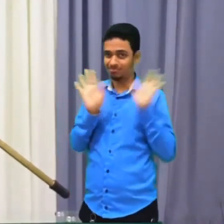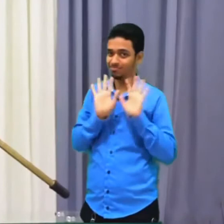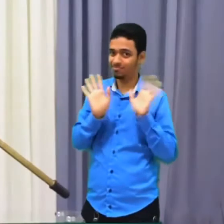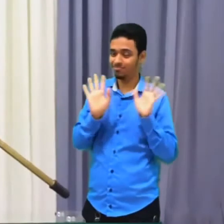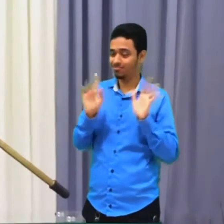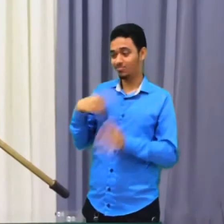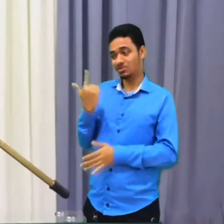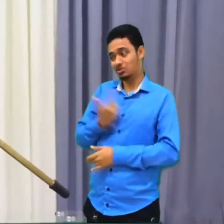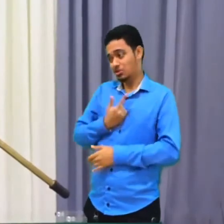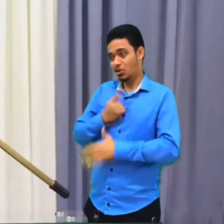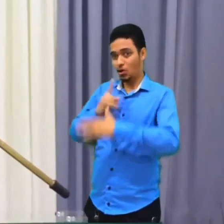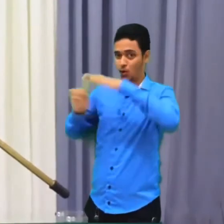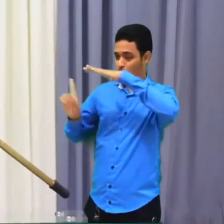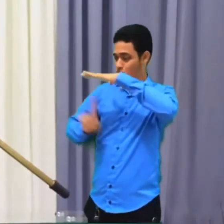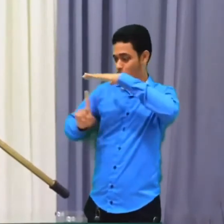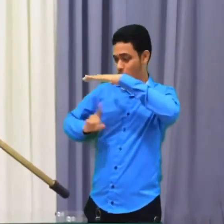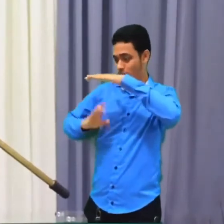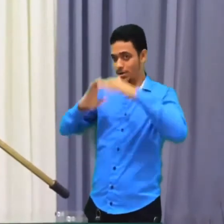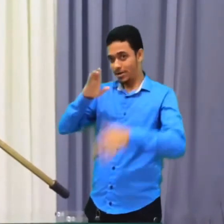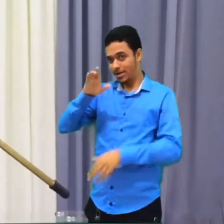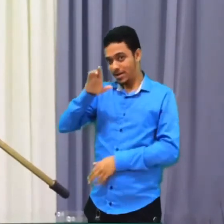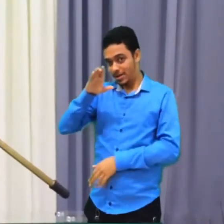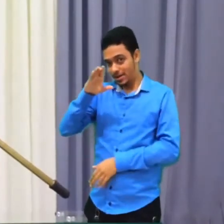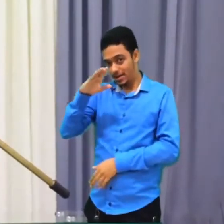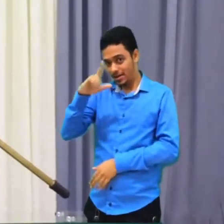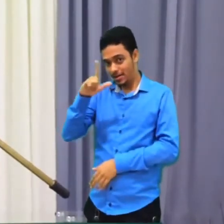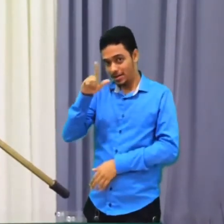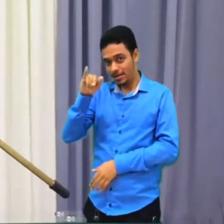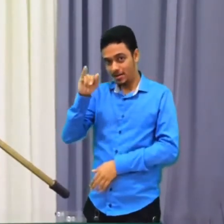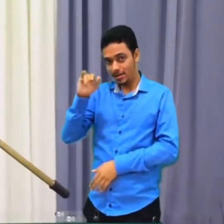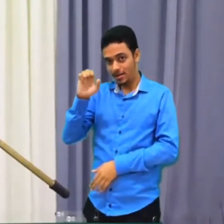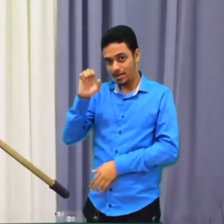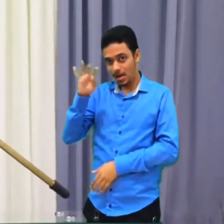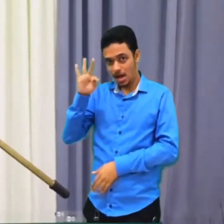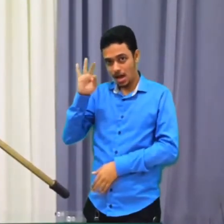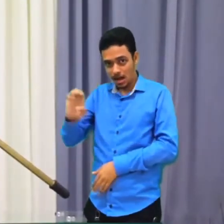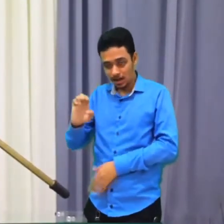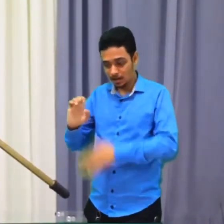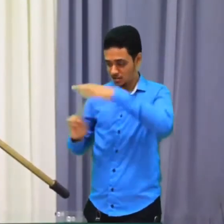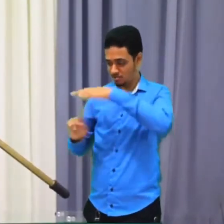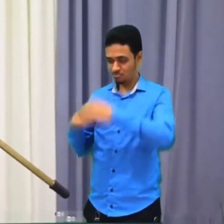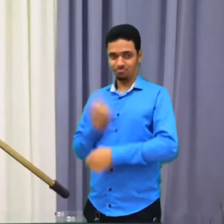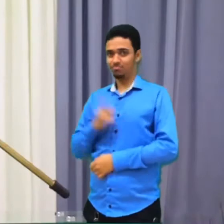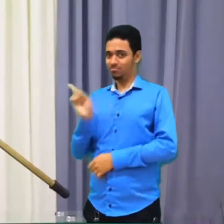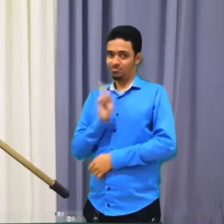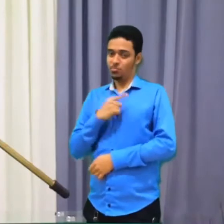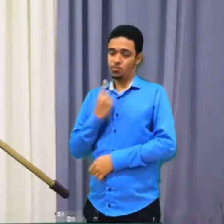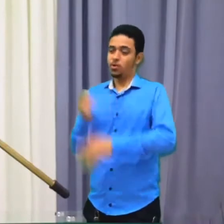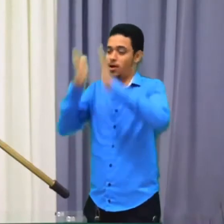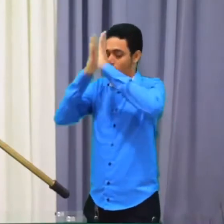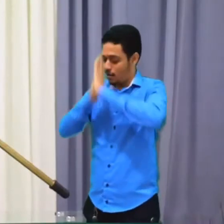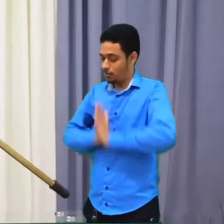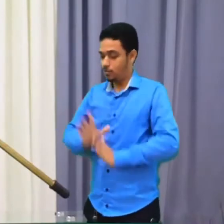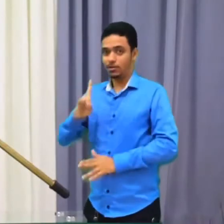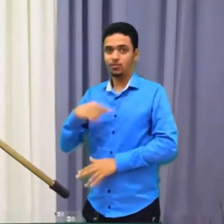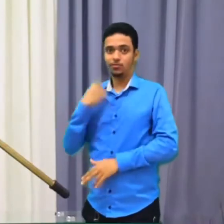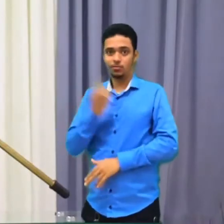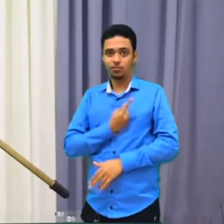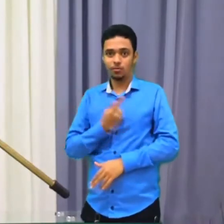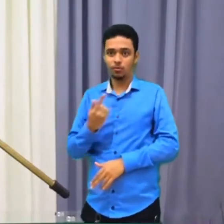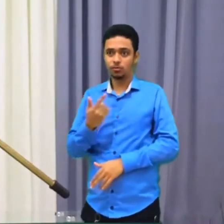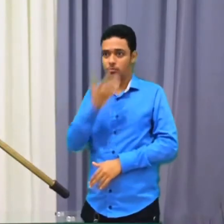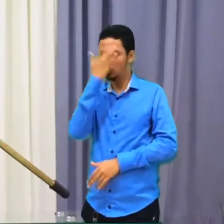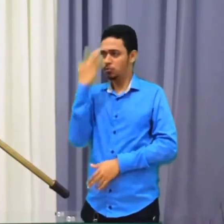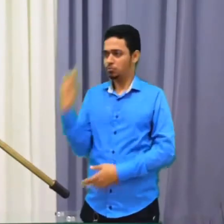não somos clientes, nós somos adoradores de Deus. E nós não somos de cristais,